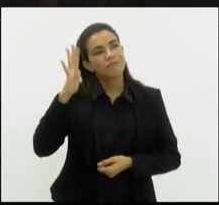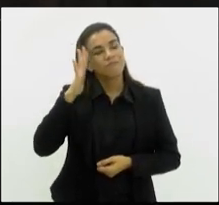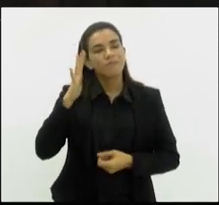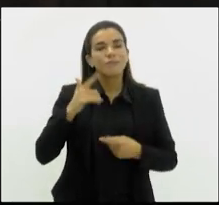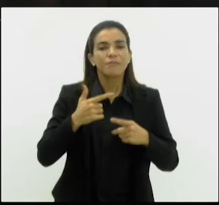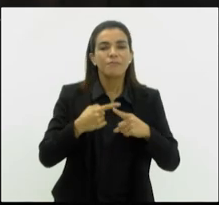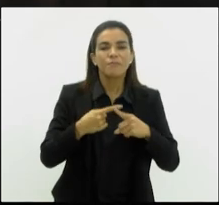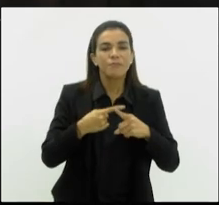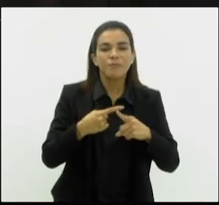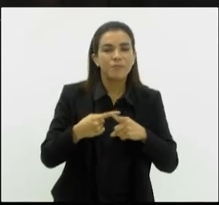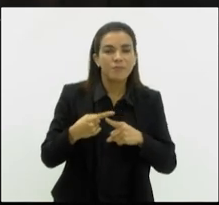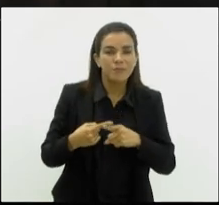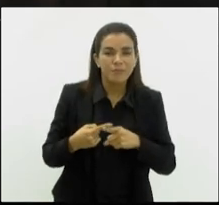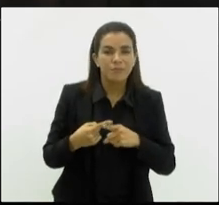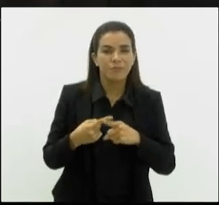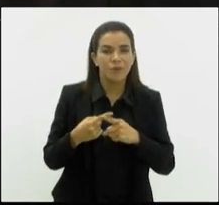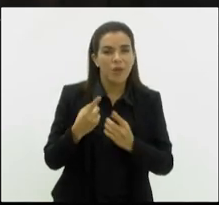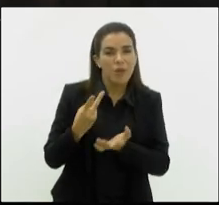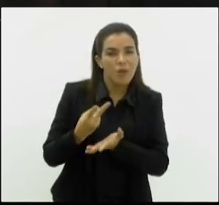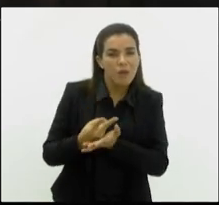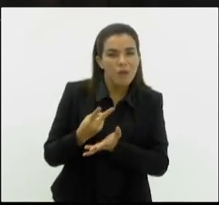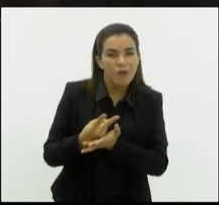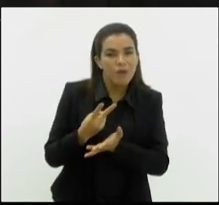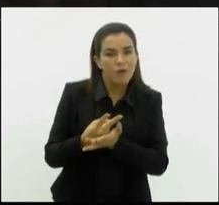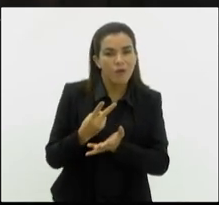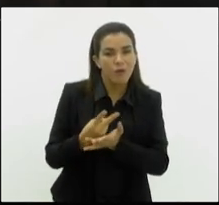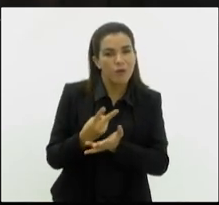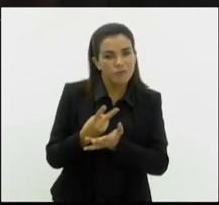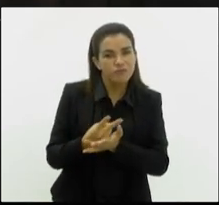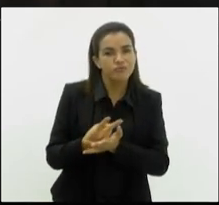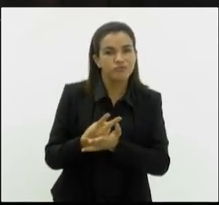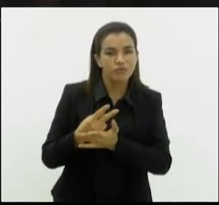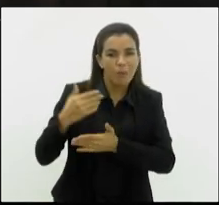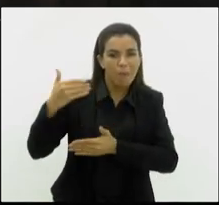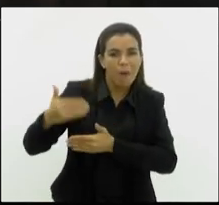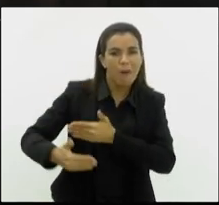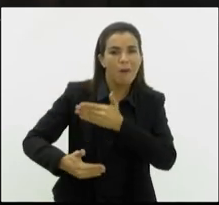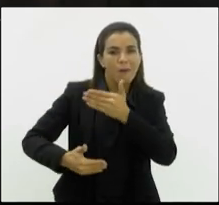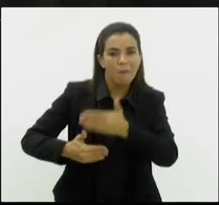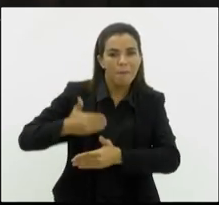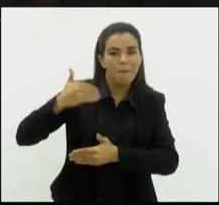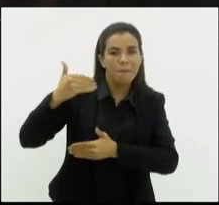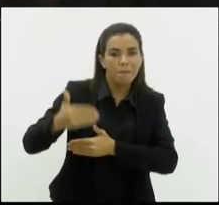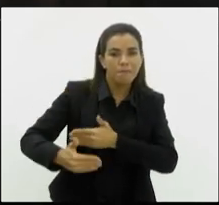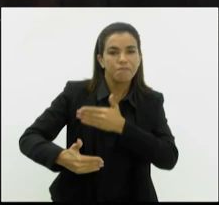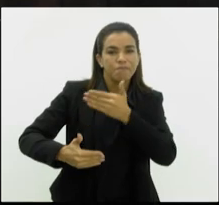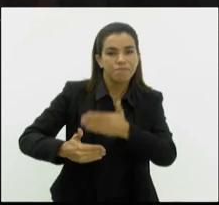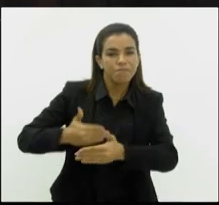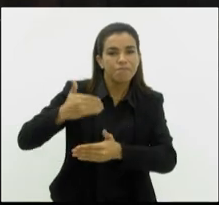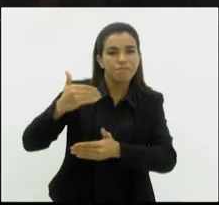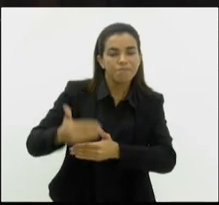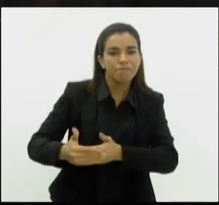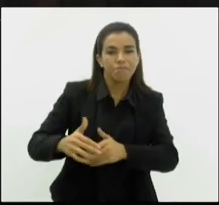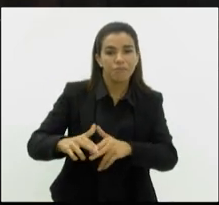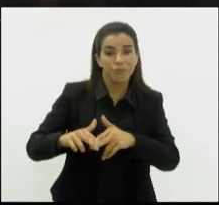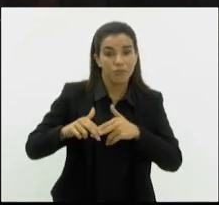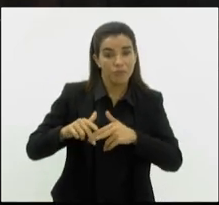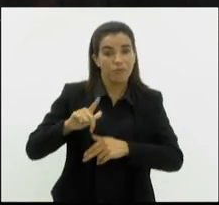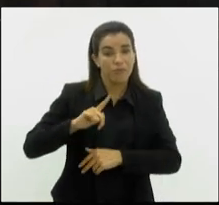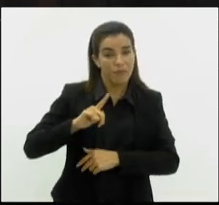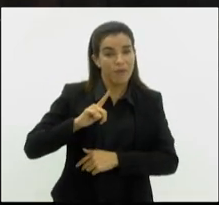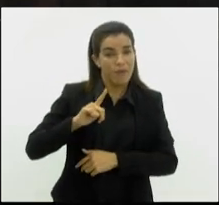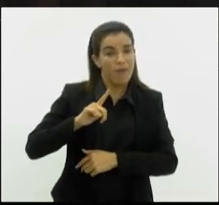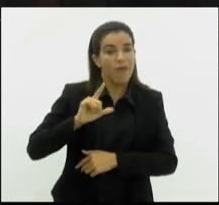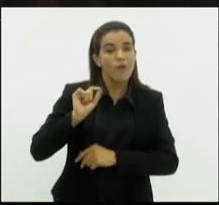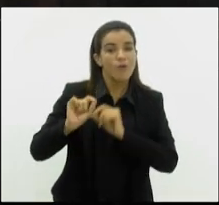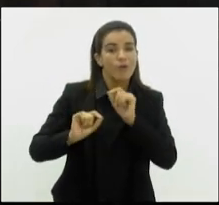que continua a acontecer? Porque envolve a segurança pública do